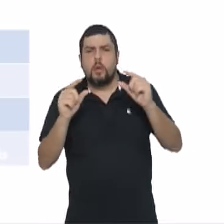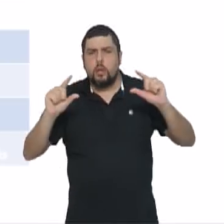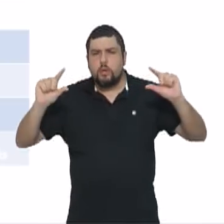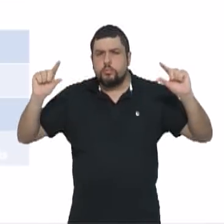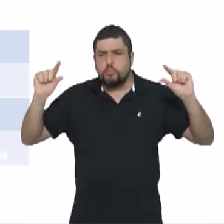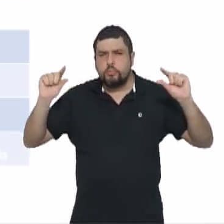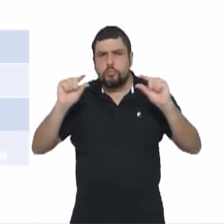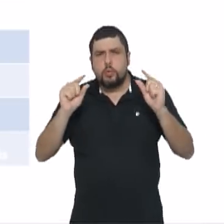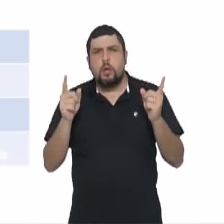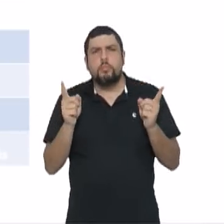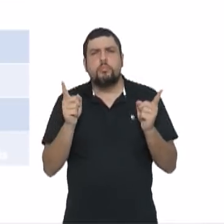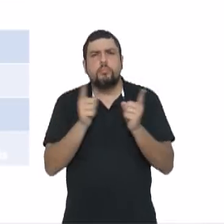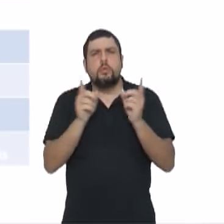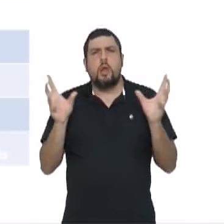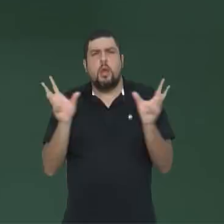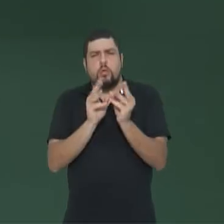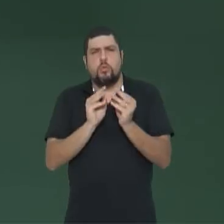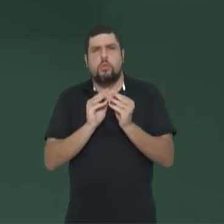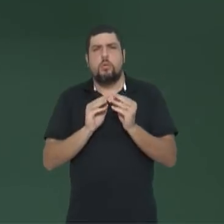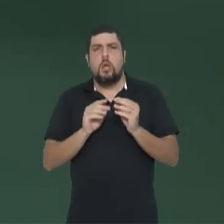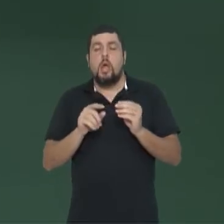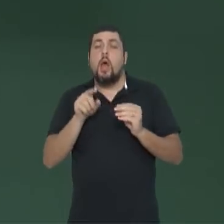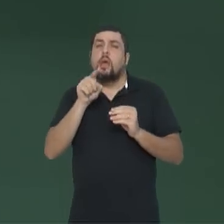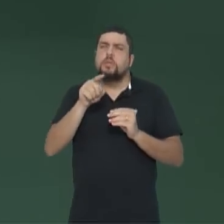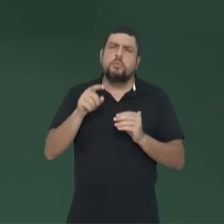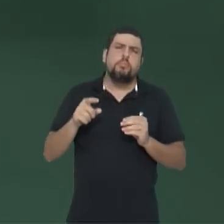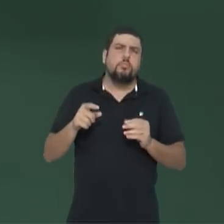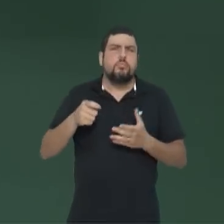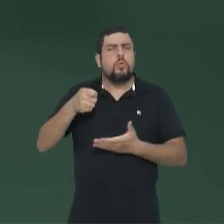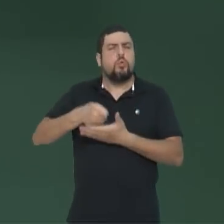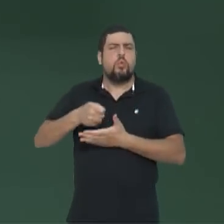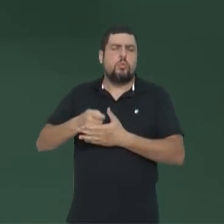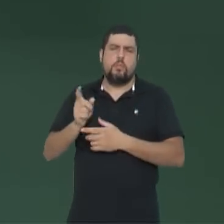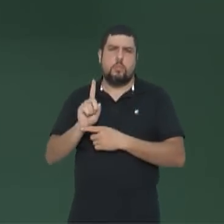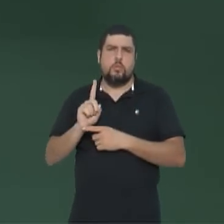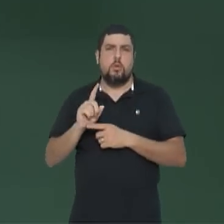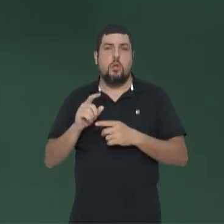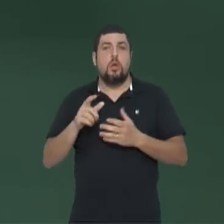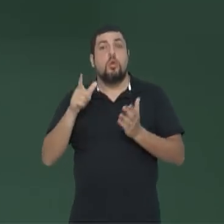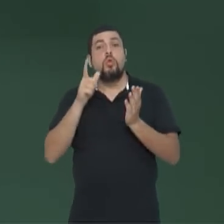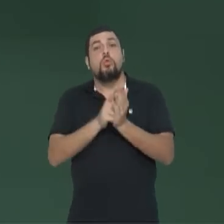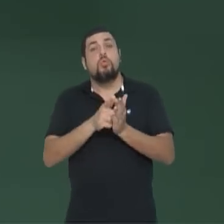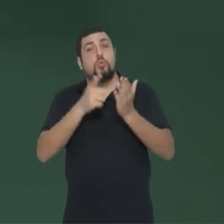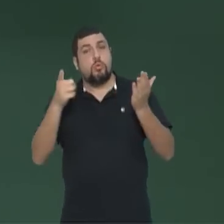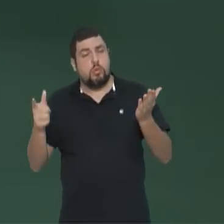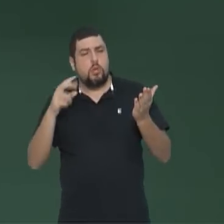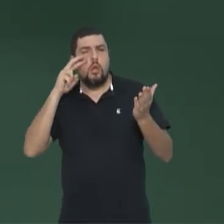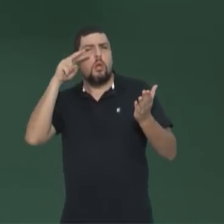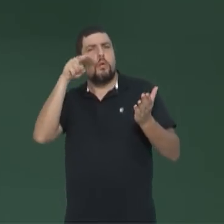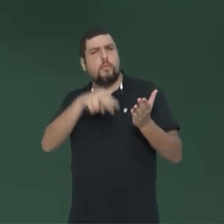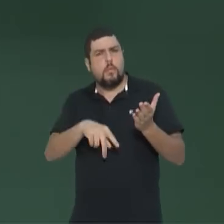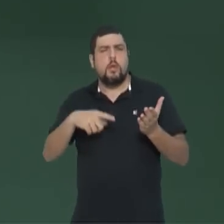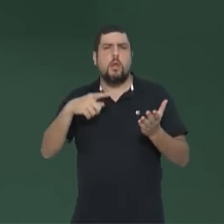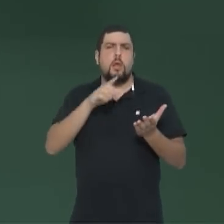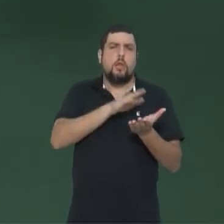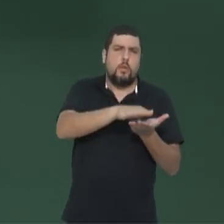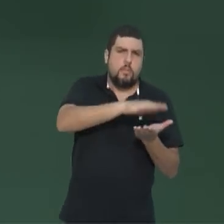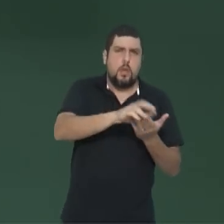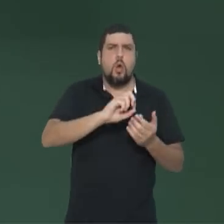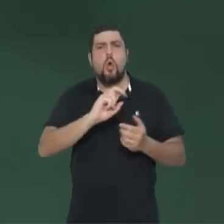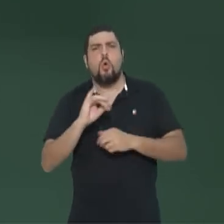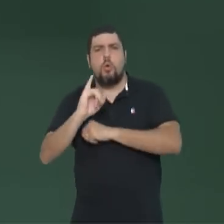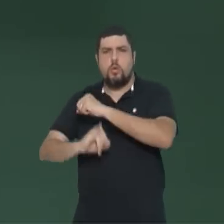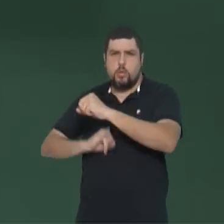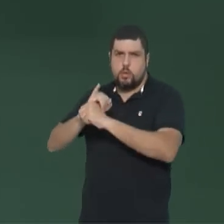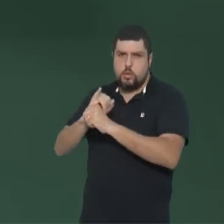pormenoriza-o, né? É facultativo, geralmente tem, né? Nos jornais aí, impressos e online, geralmente tem